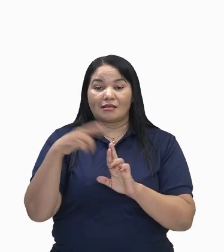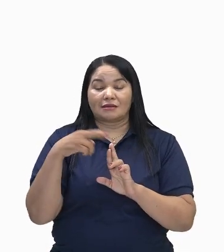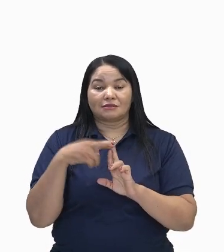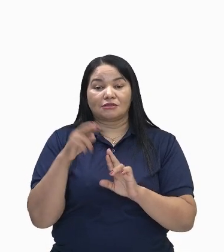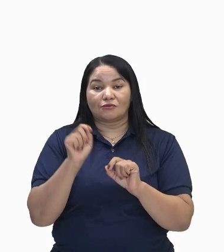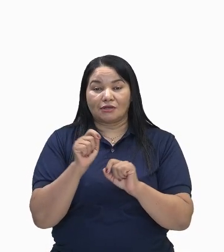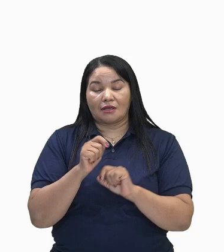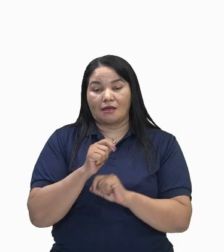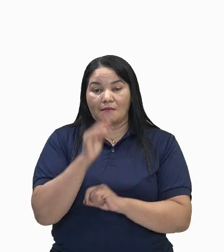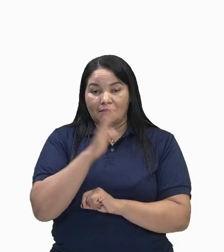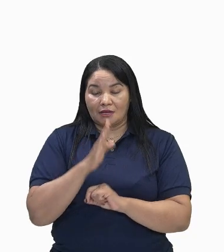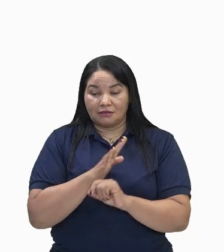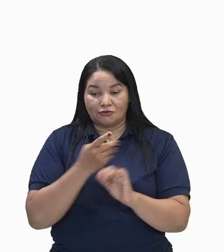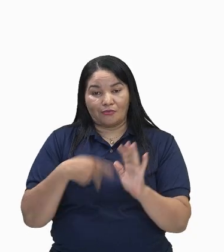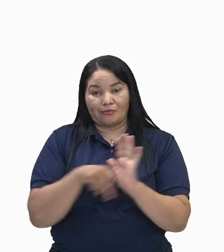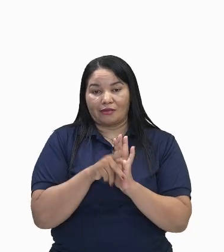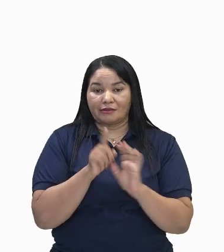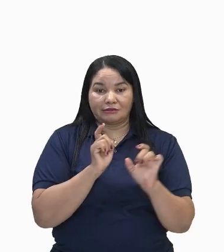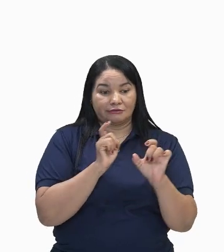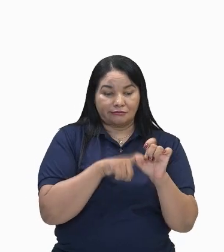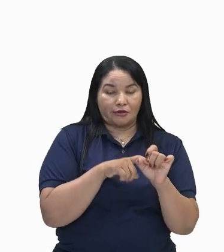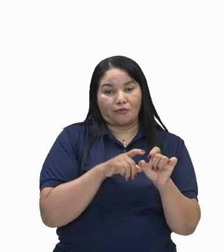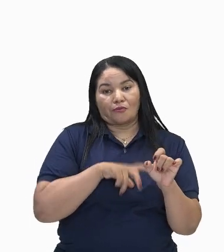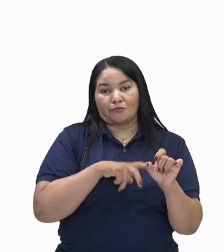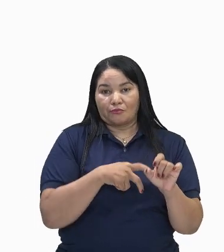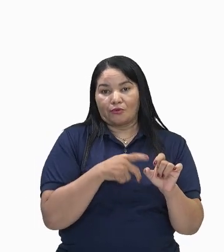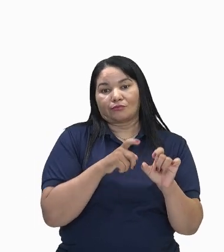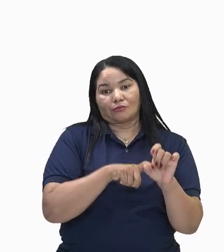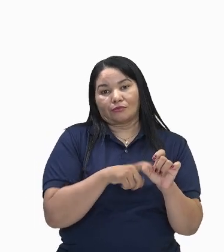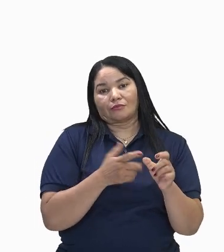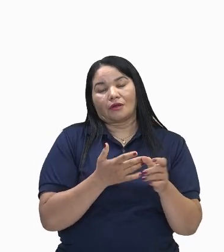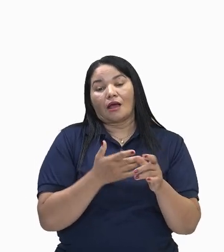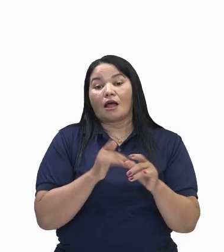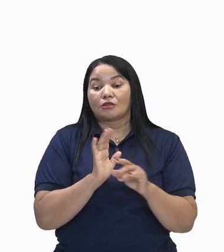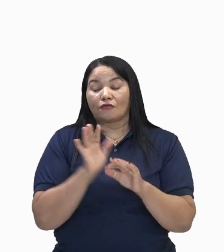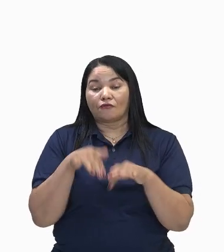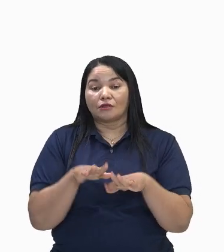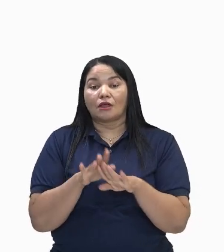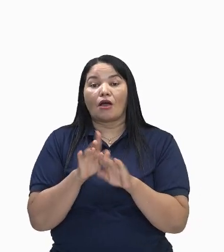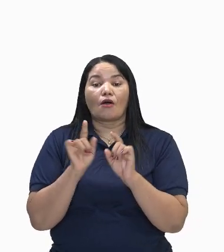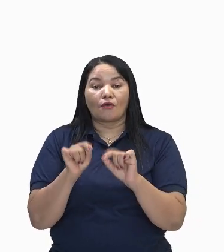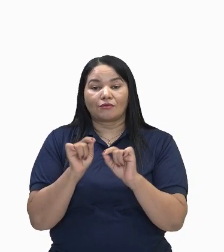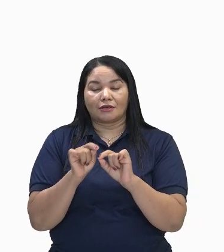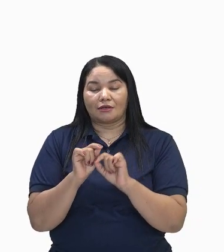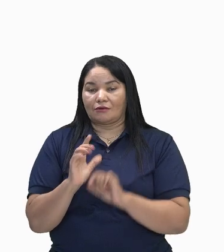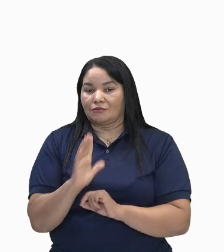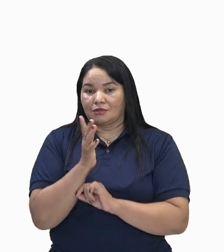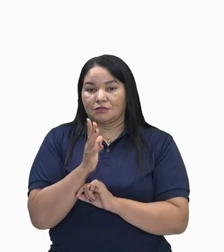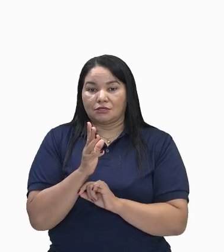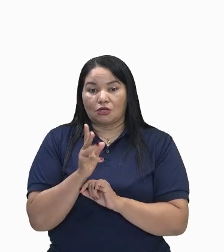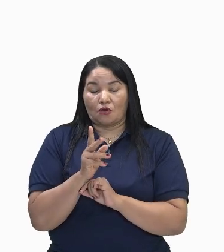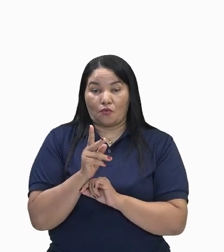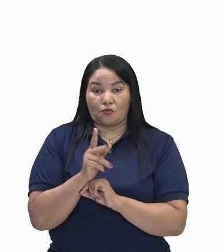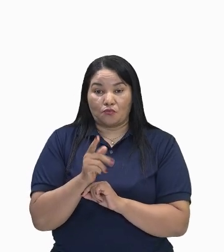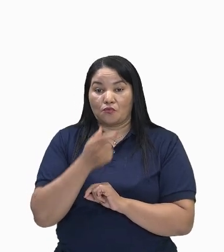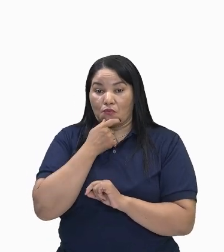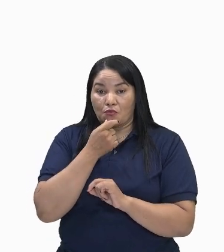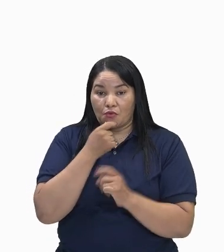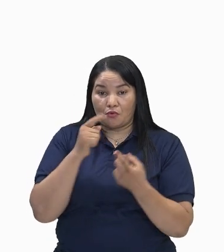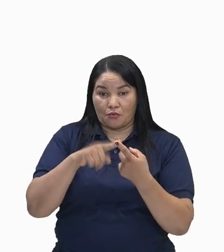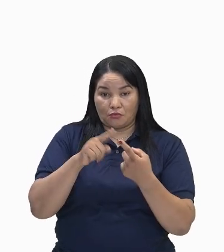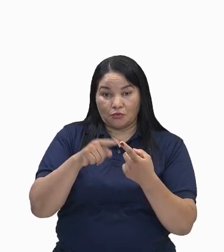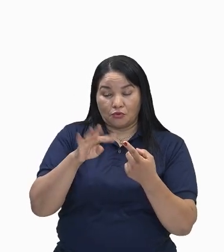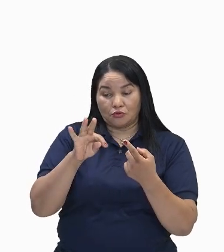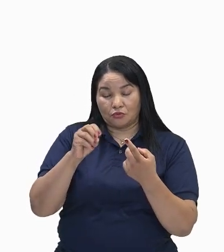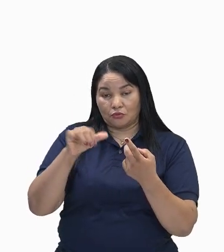Brasil ser colônia de Portugal. Tanto é que, no final, foram descobertos como Tomás Antônio Gonzaga e